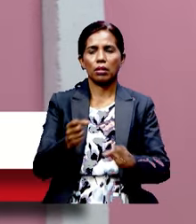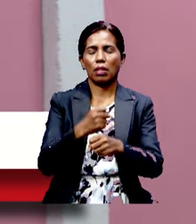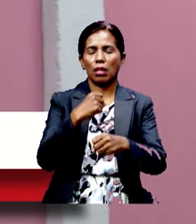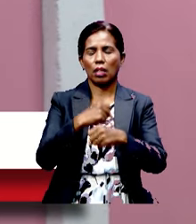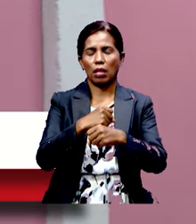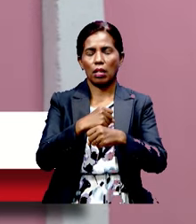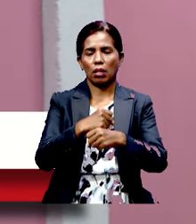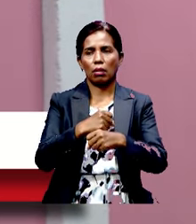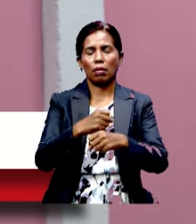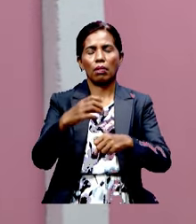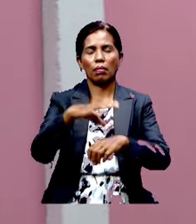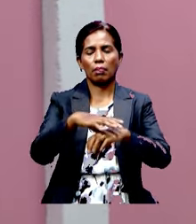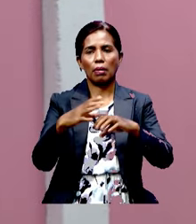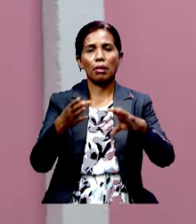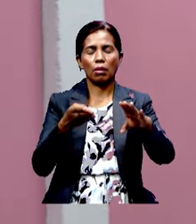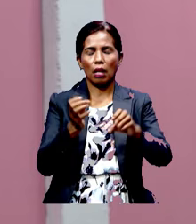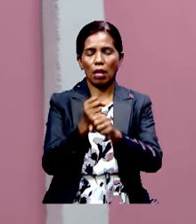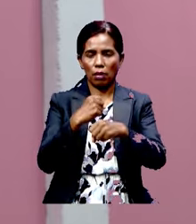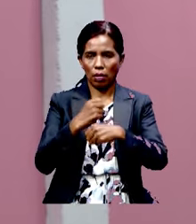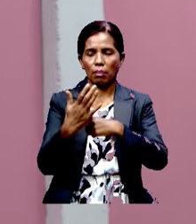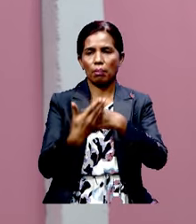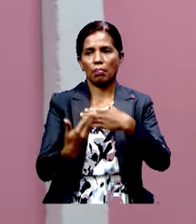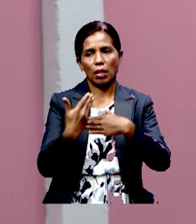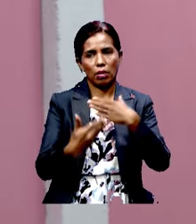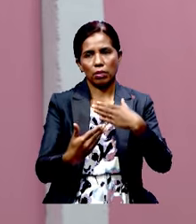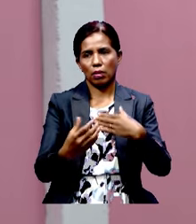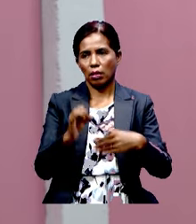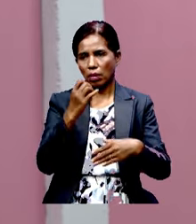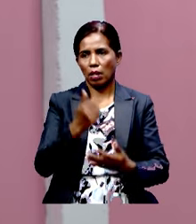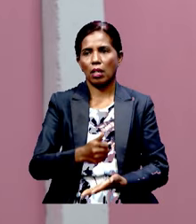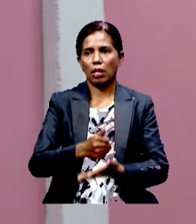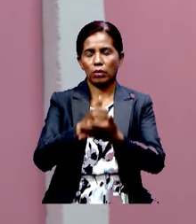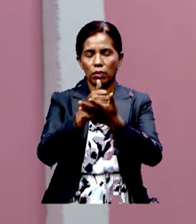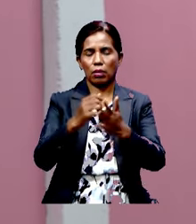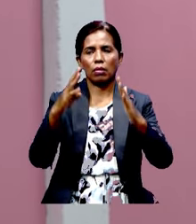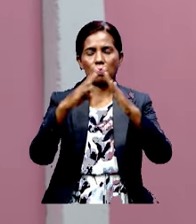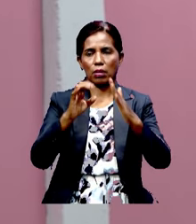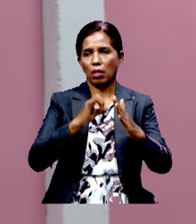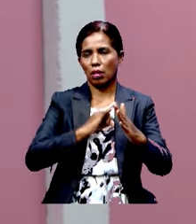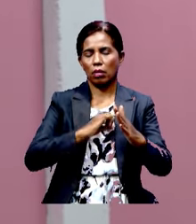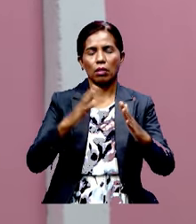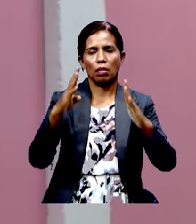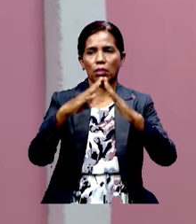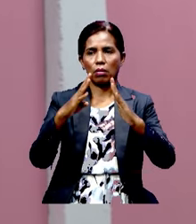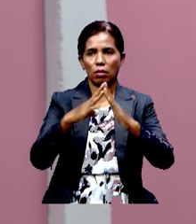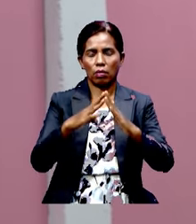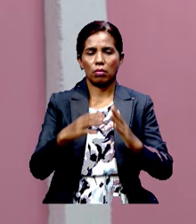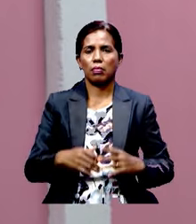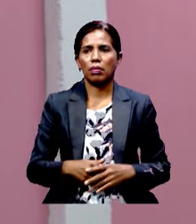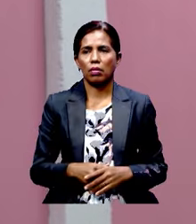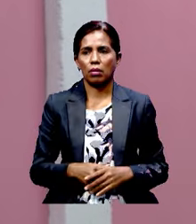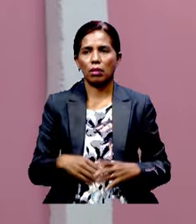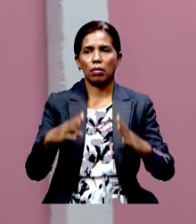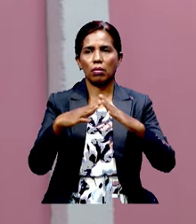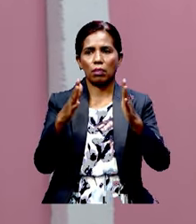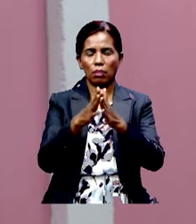padiru mo sarai takang. Itlah hari tu wing. Agar azuru mak umai dia ansane me hau ni padiru hau ni umai dia ke ina ba iha uma bo